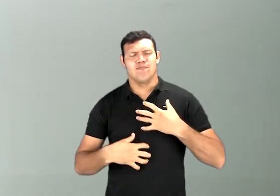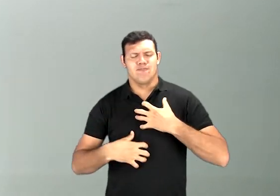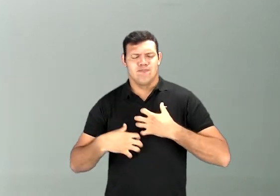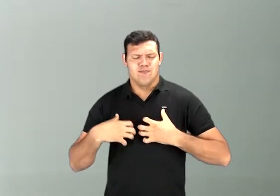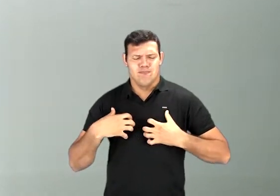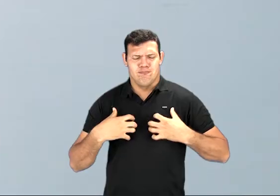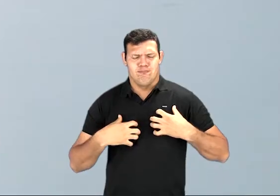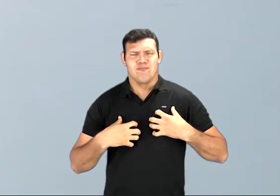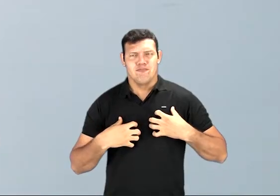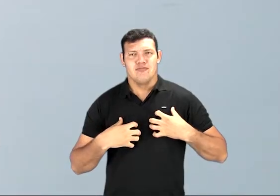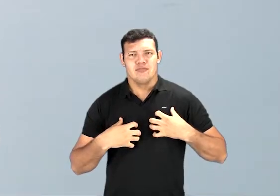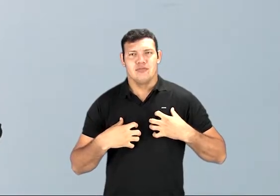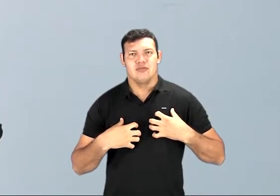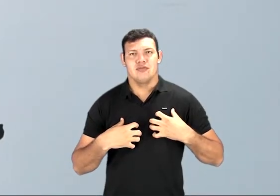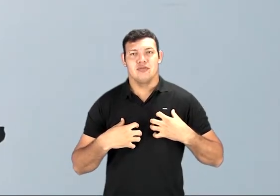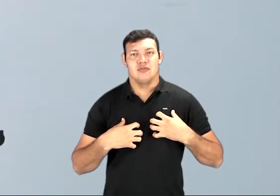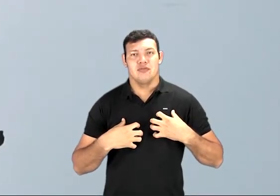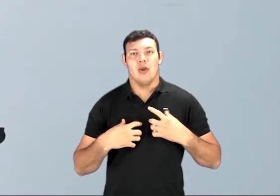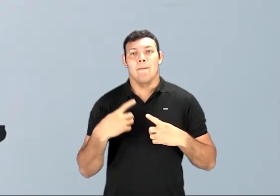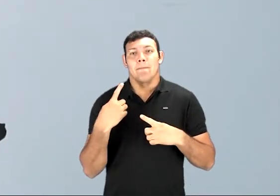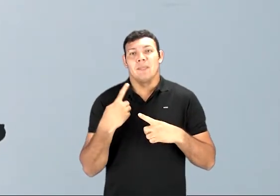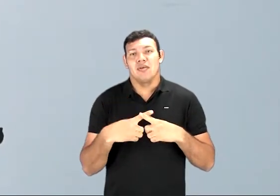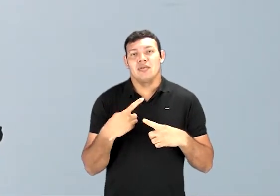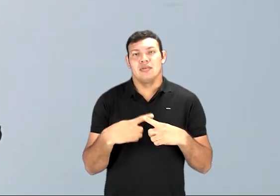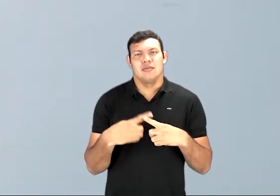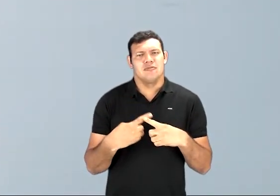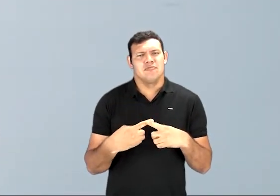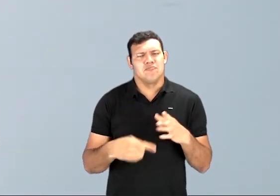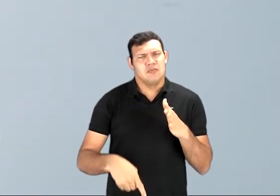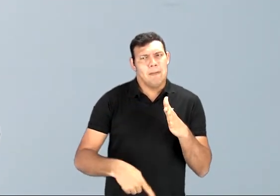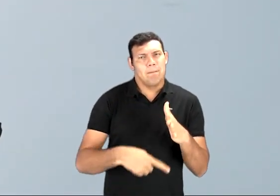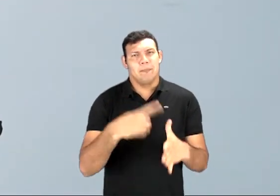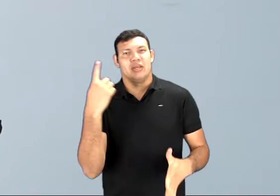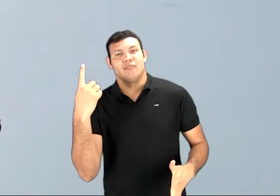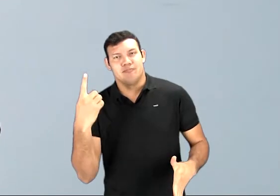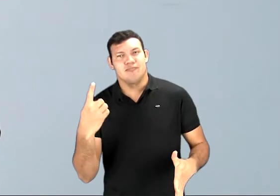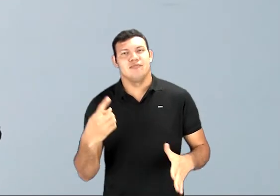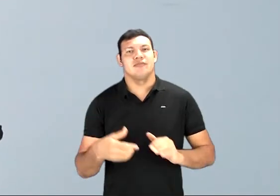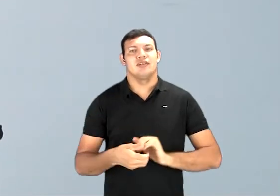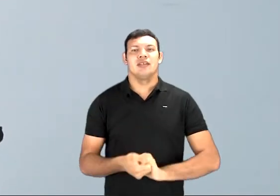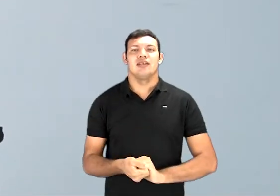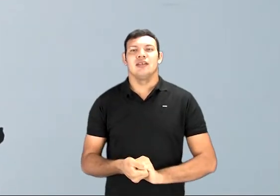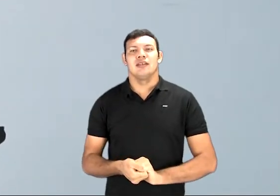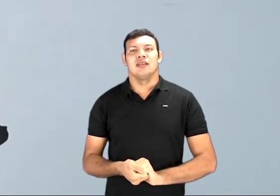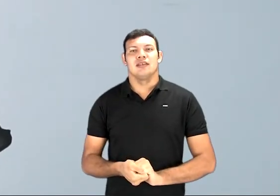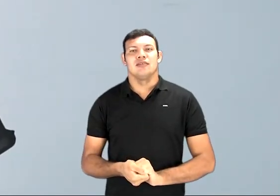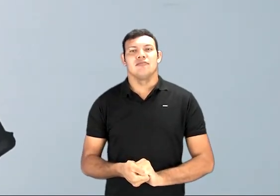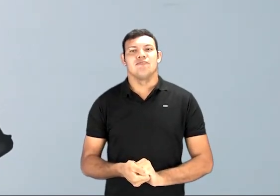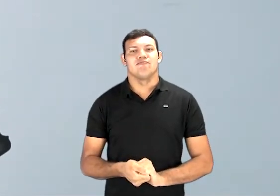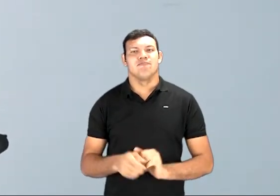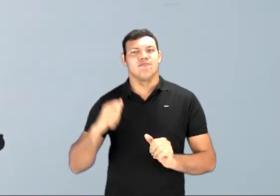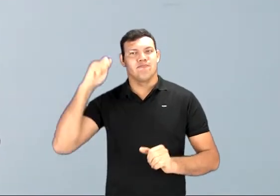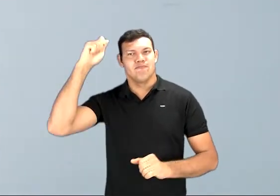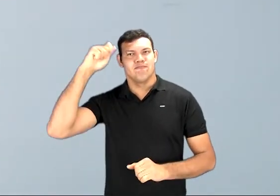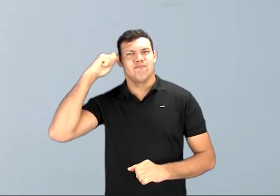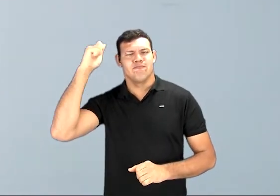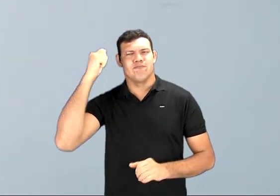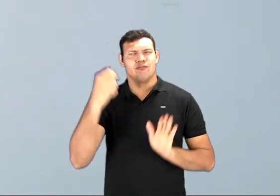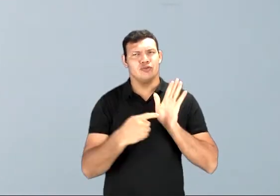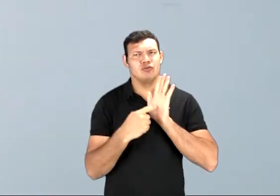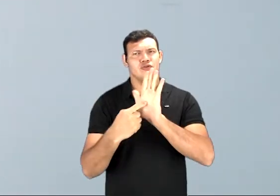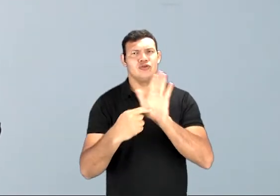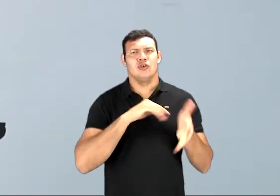pessoais, subjetivas. Era talvez a primeira vez na história que o artista podia representar o mundo de uma